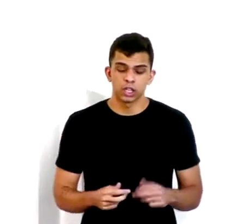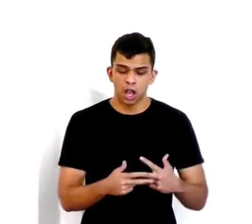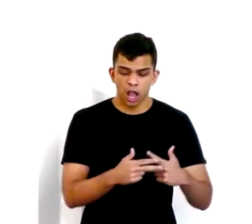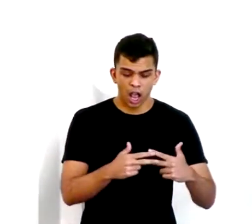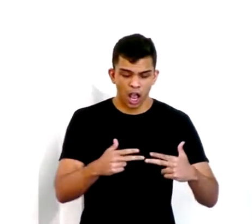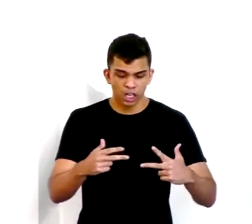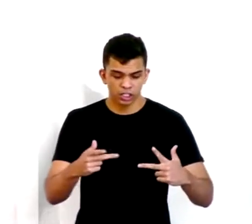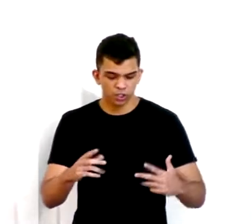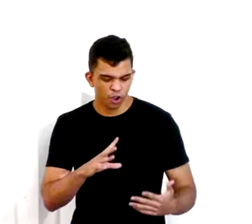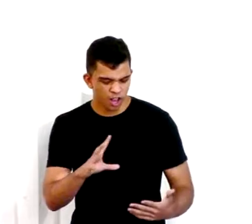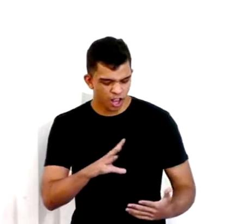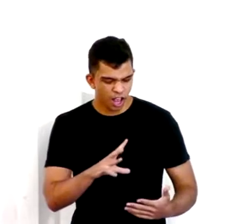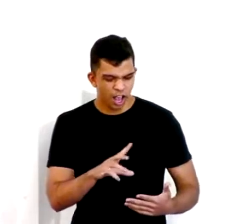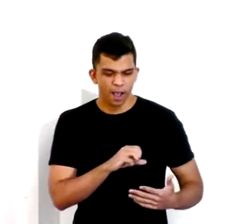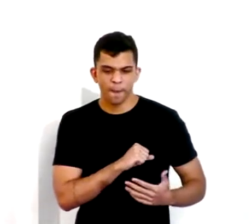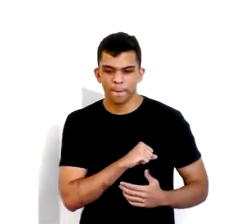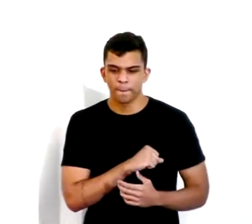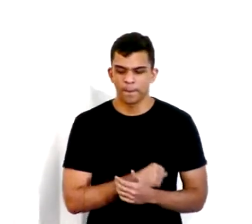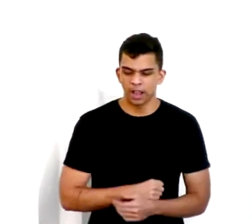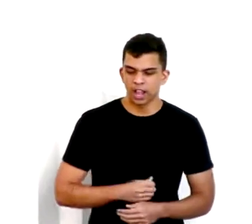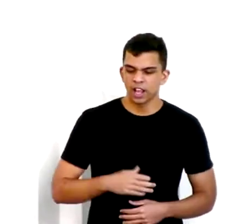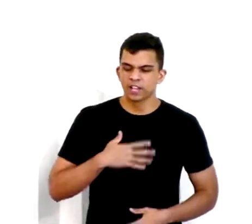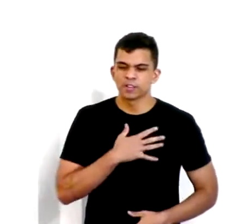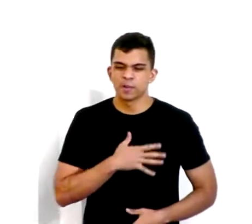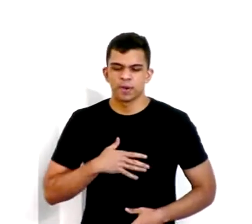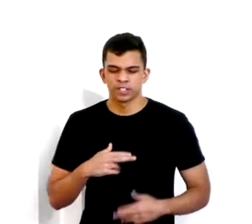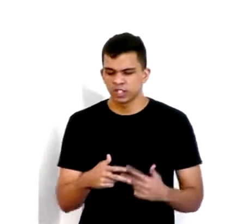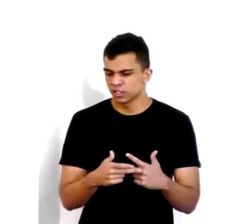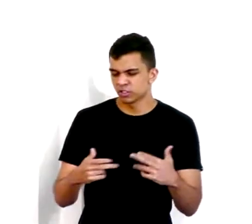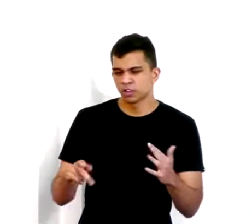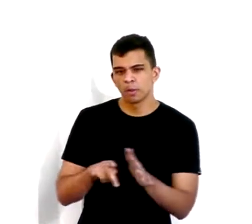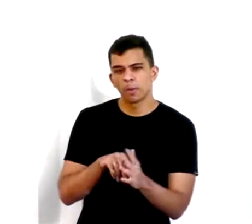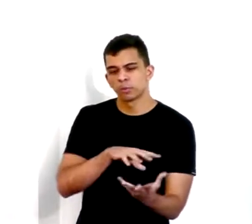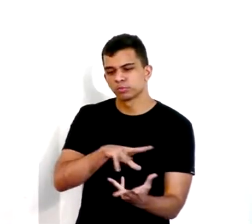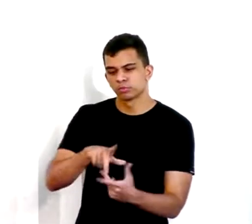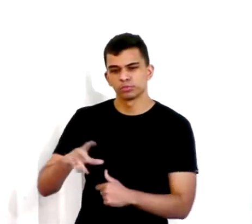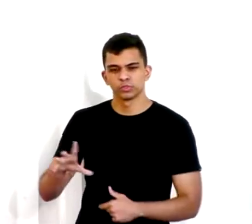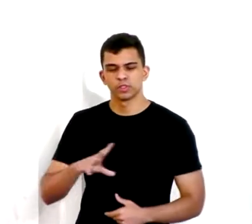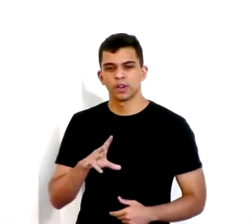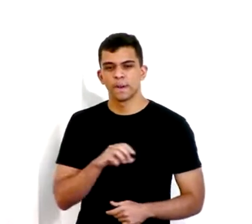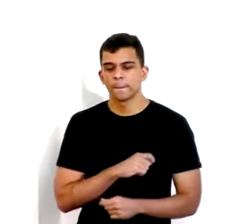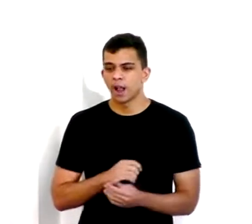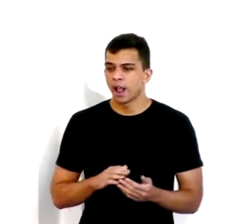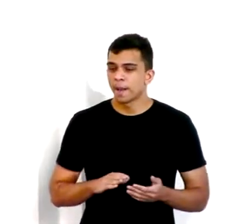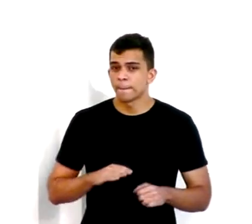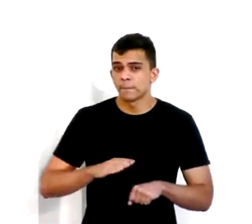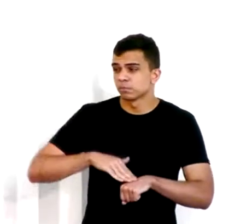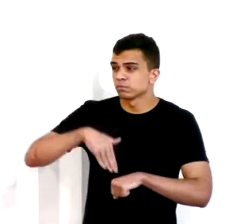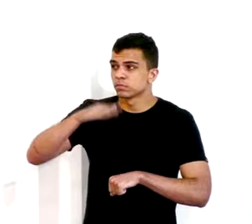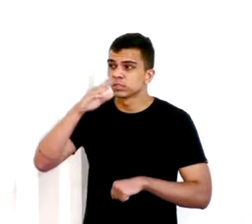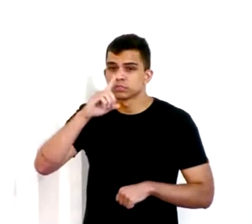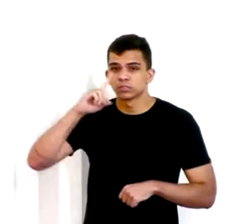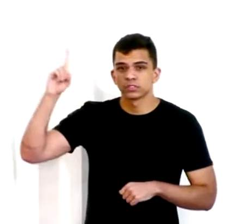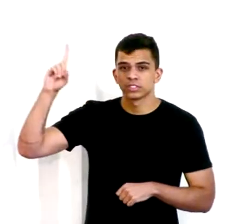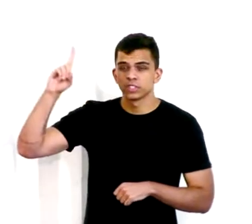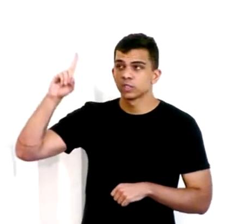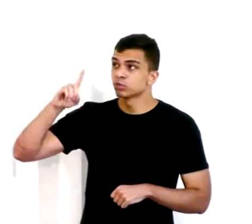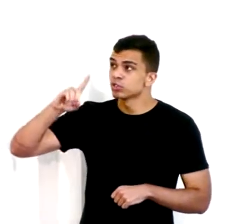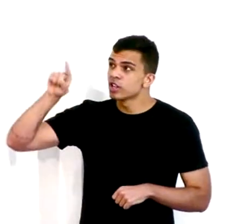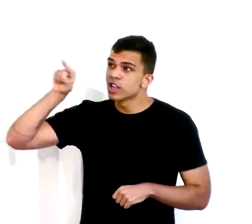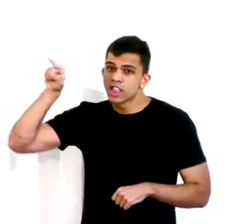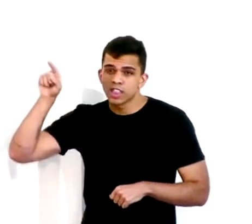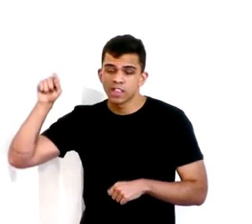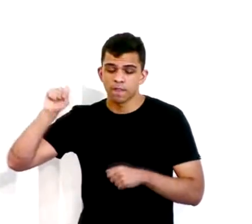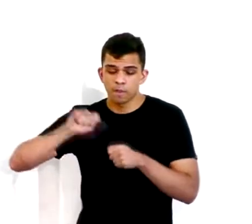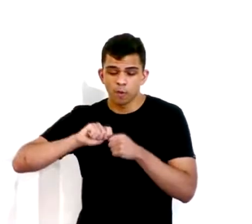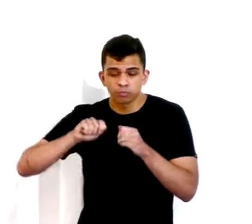muito mais os nossos prazeres do que o Deus Criador, a consequência disso vai